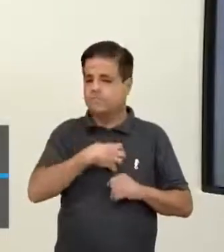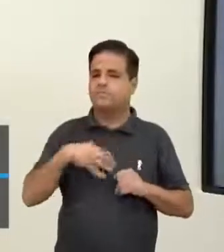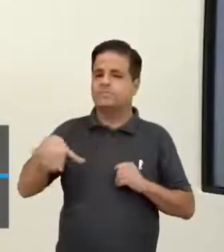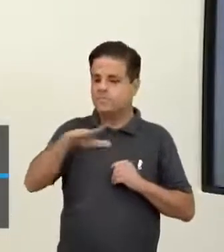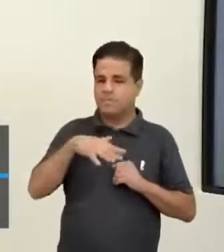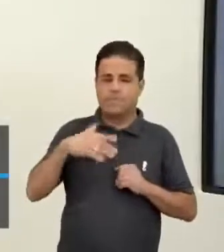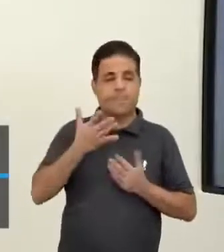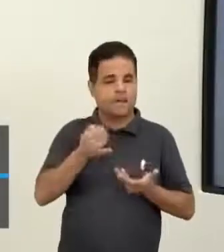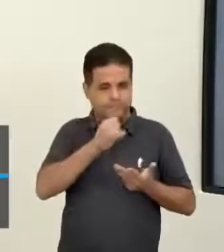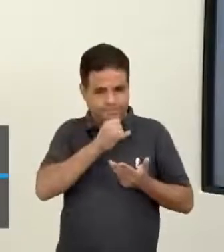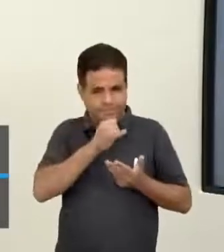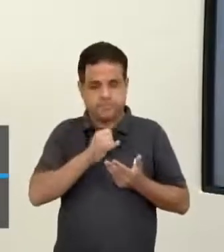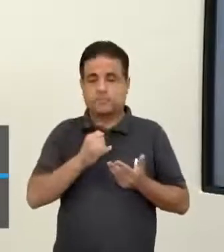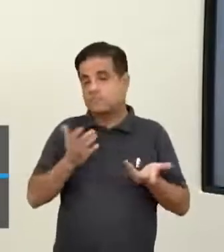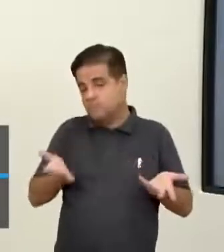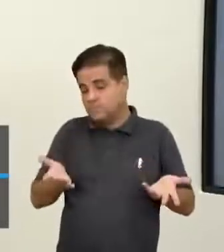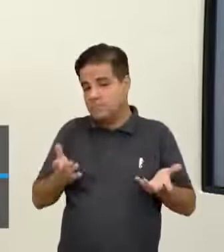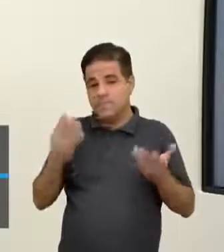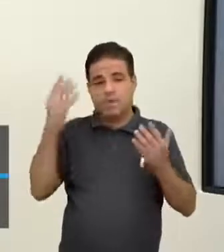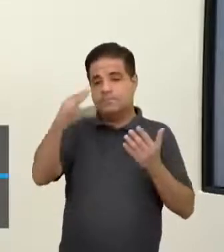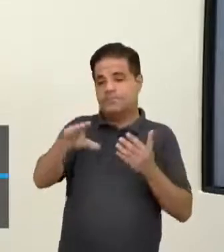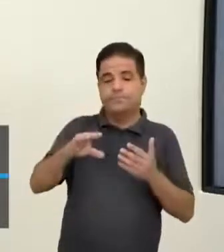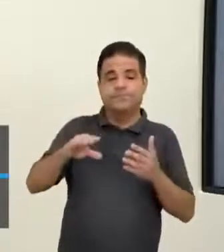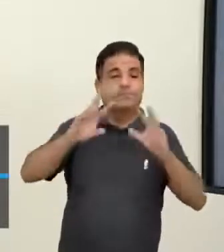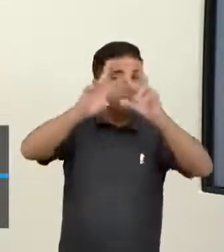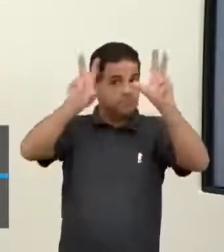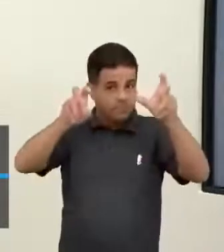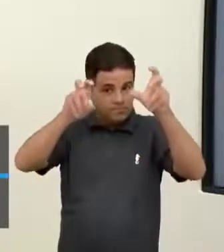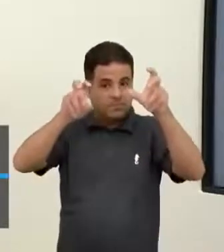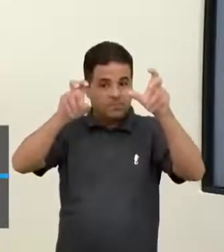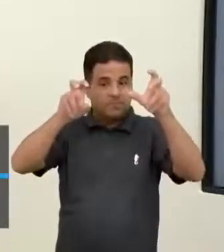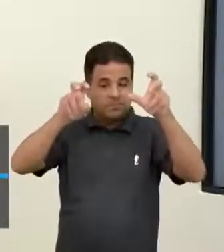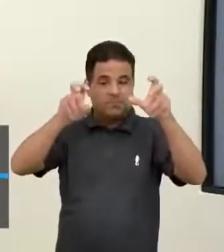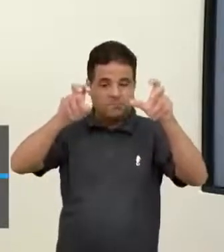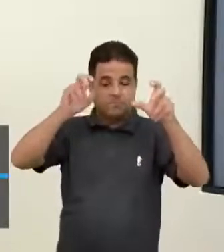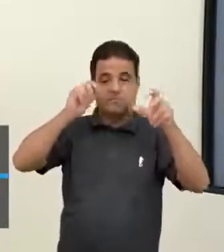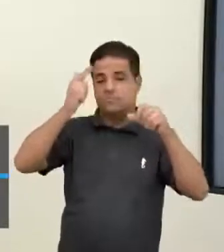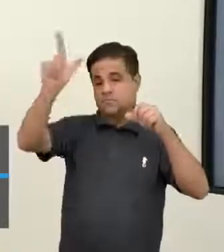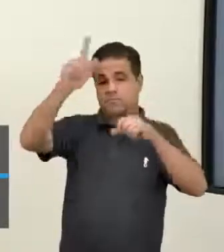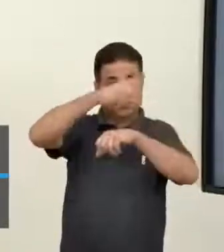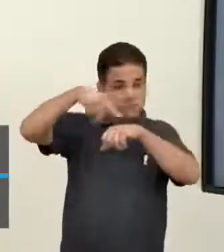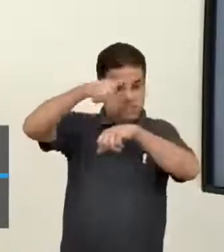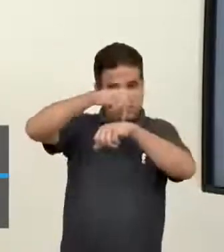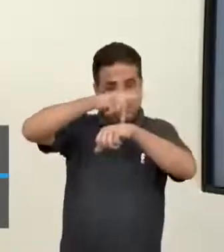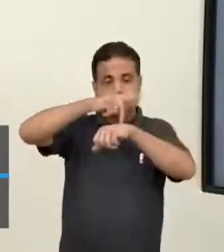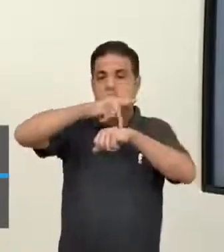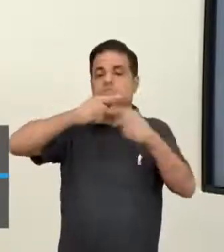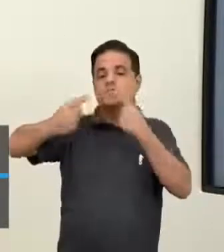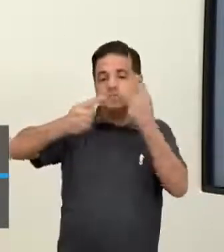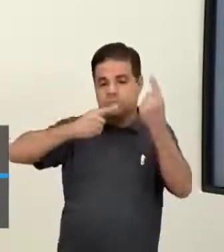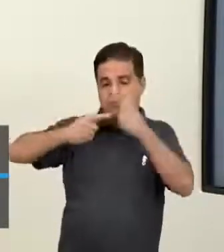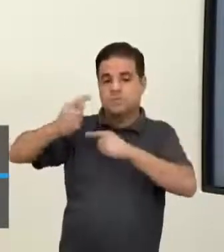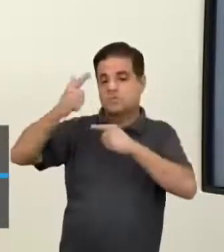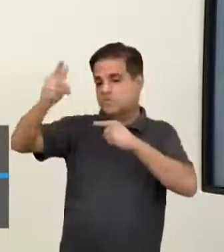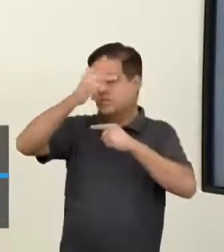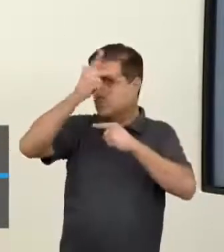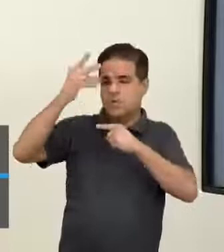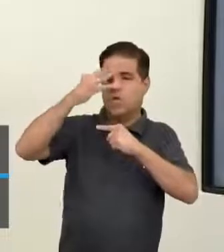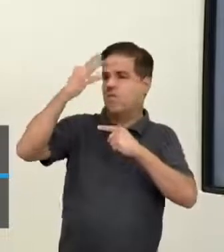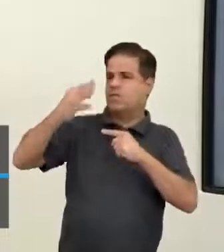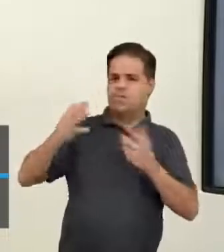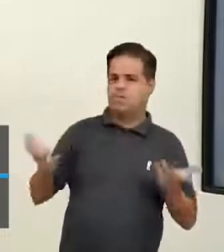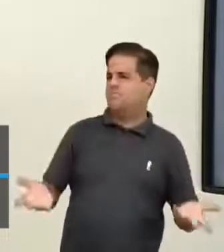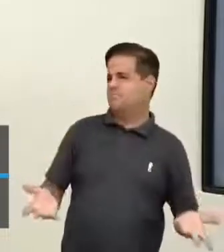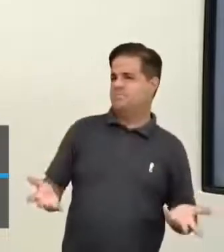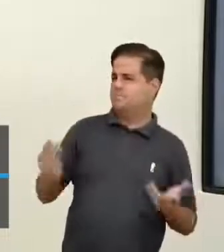geral. Né? Então, às vezes a gente quer colocar um ditado popular, a gente está em outro país, ou conversando com um estrangeiro, ele não vai entender, ele vai